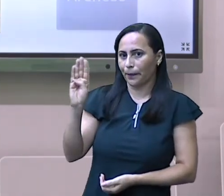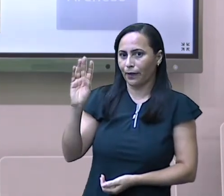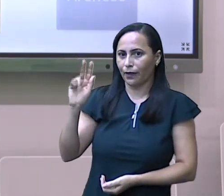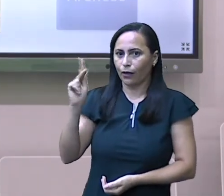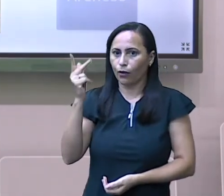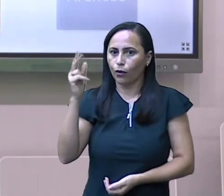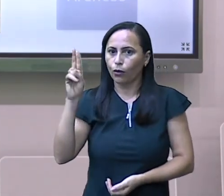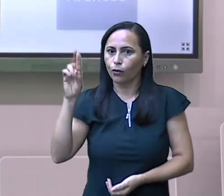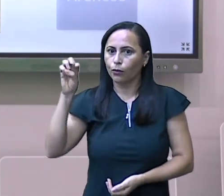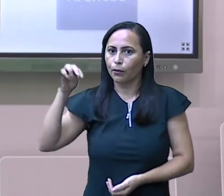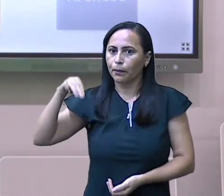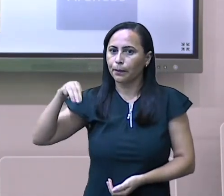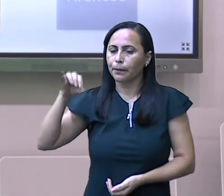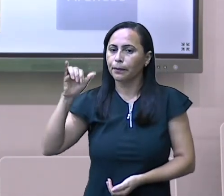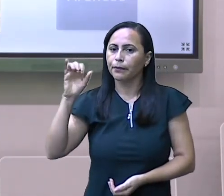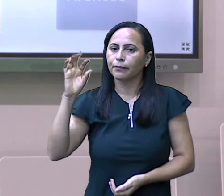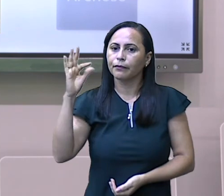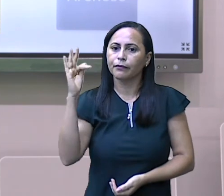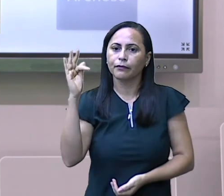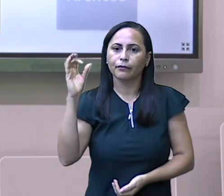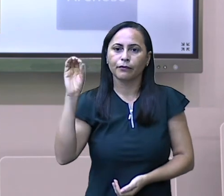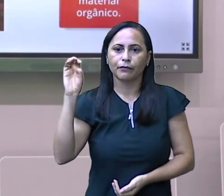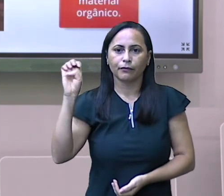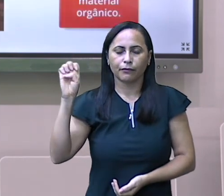Umífero, isso mesmo.